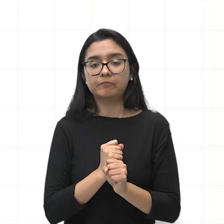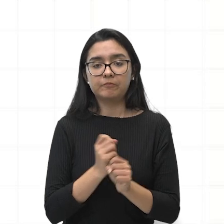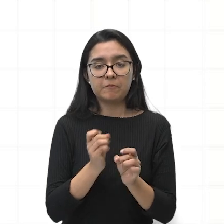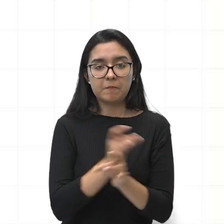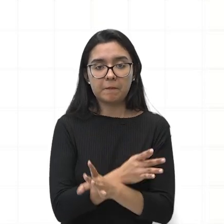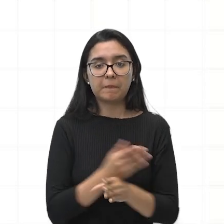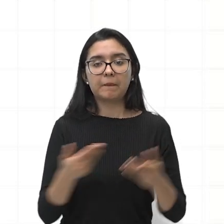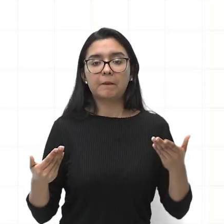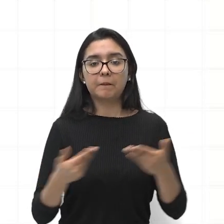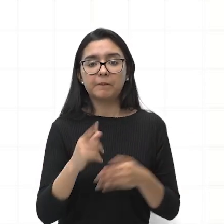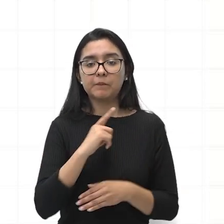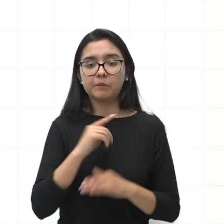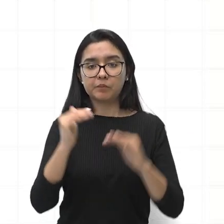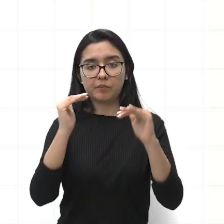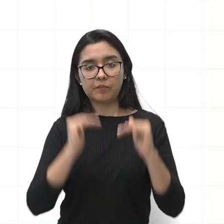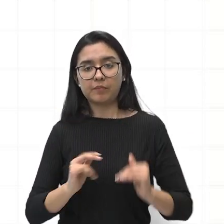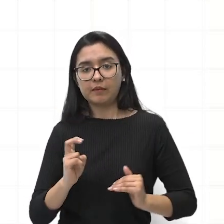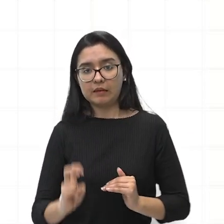ter 5, né?